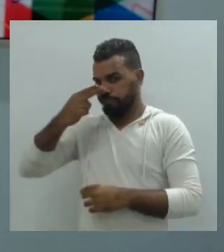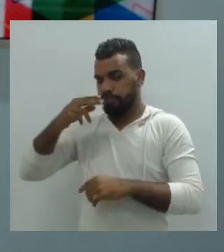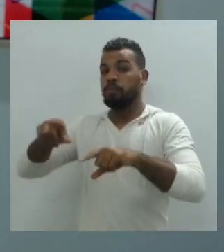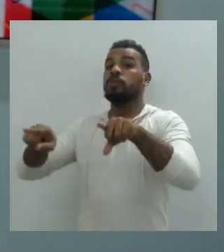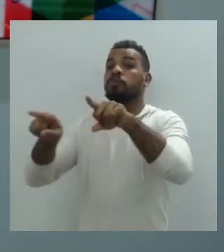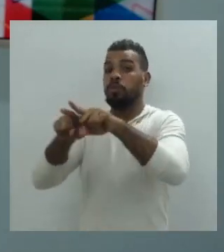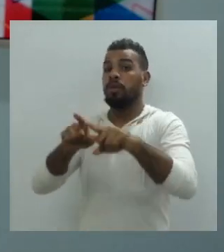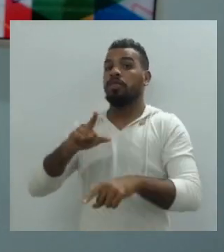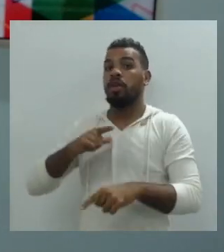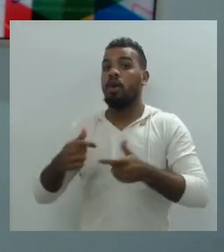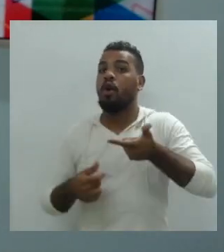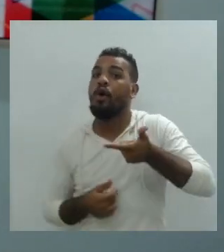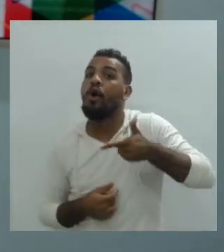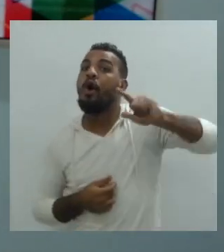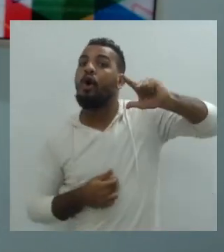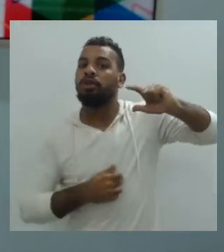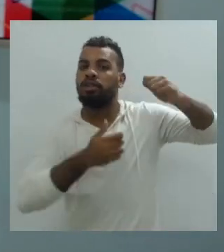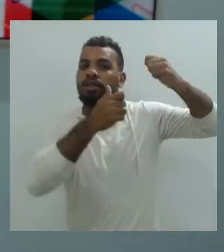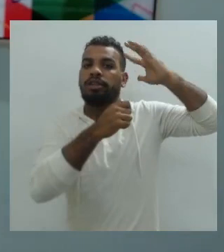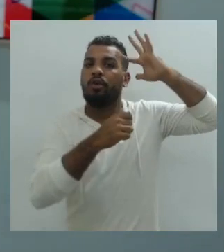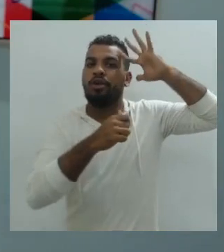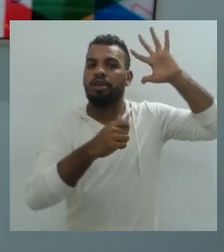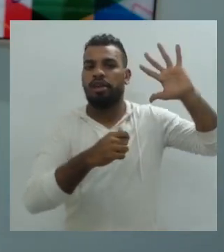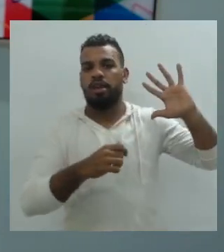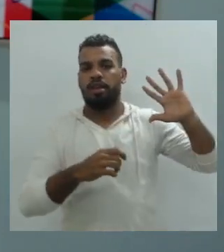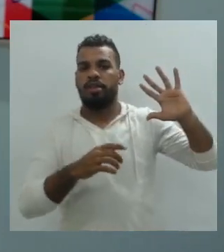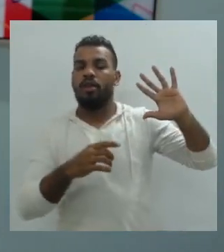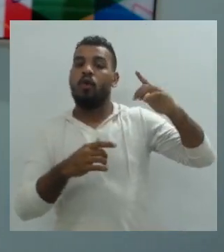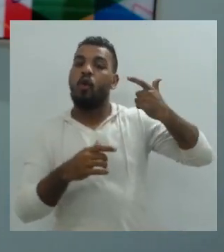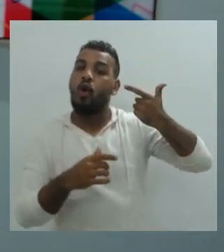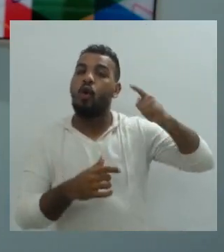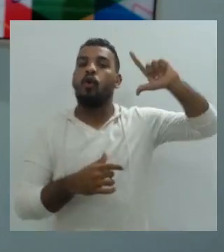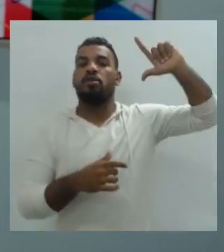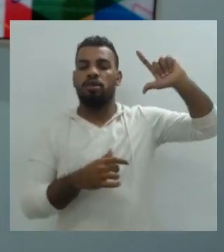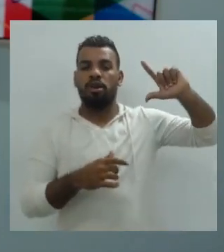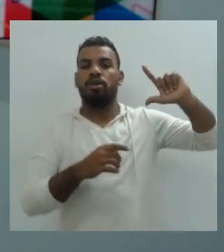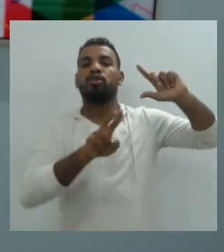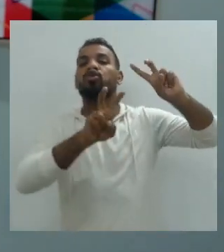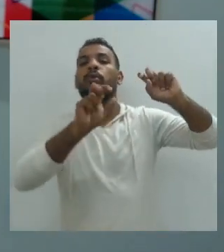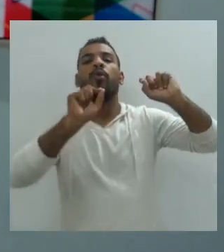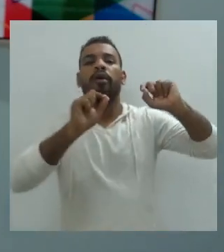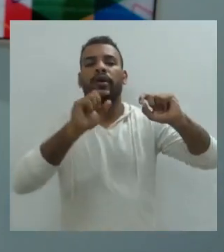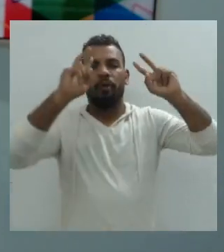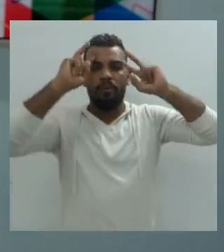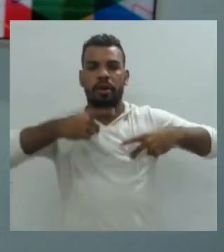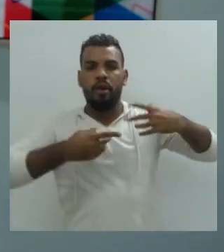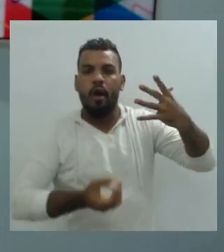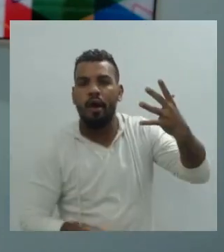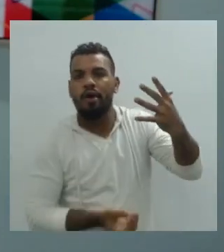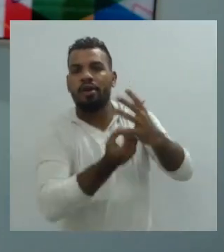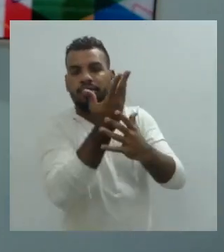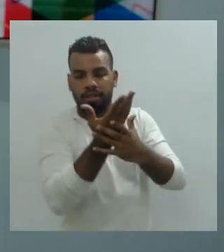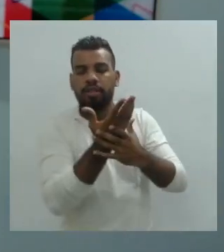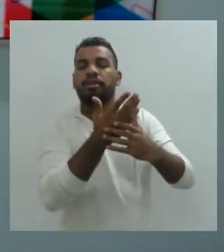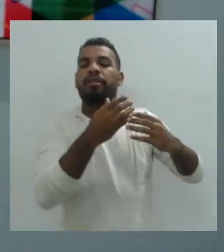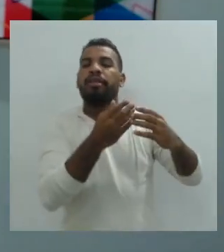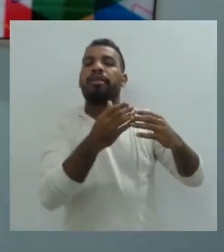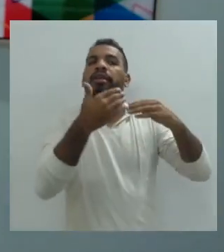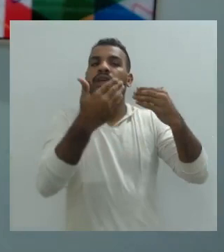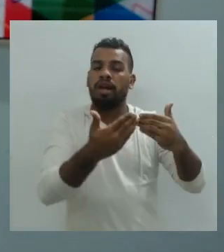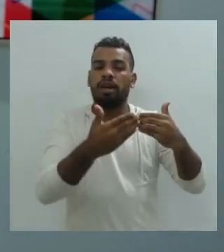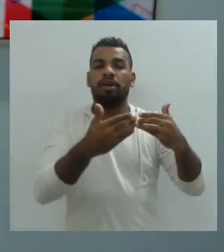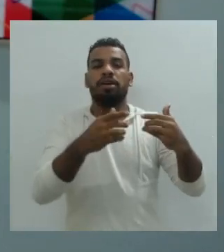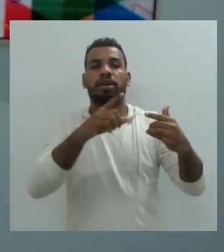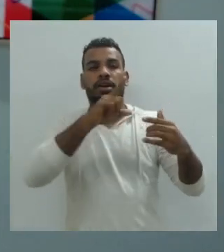temos outras teses, outras teorias sobre a origem do homem através da criação de uma